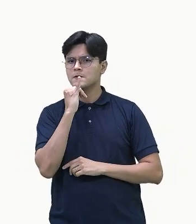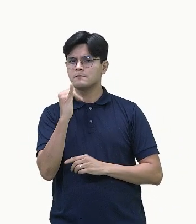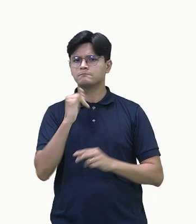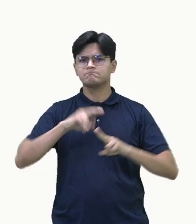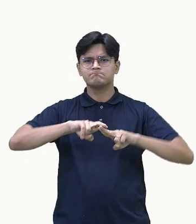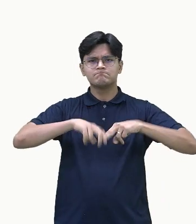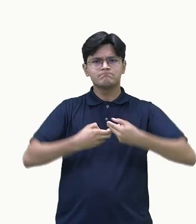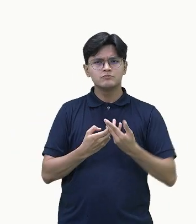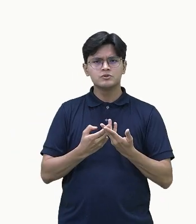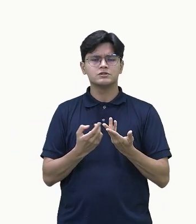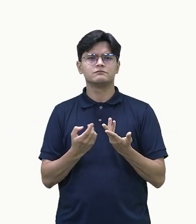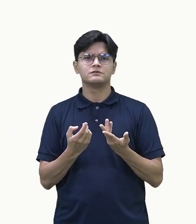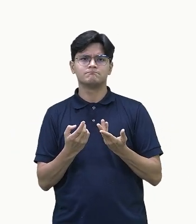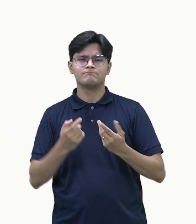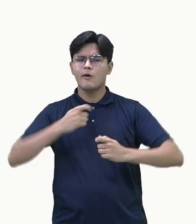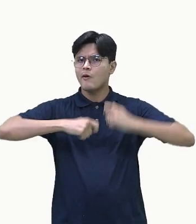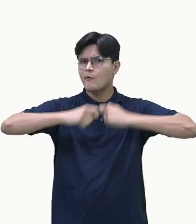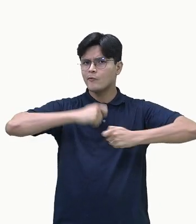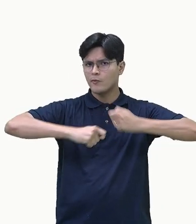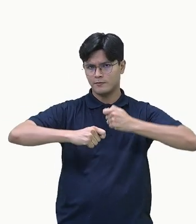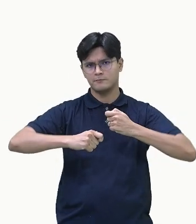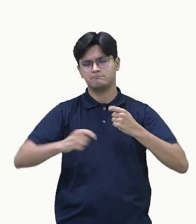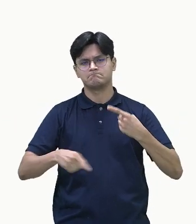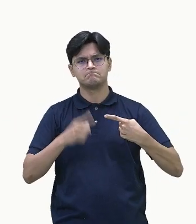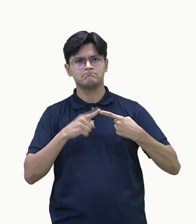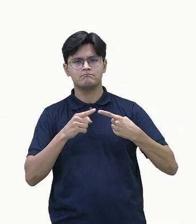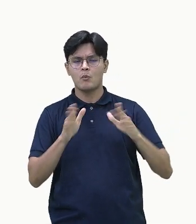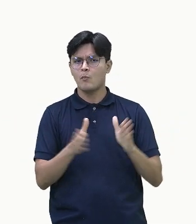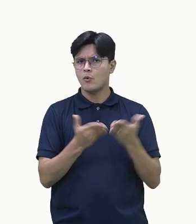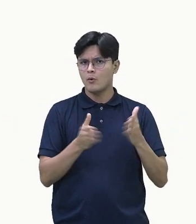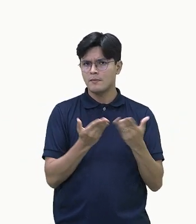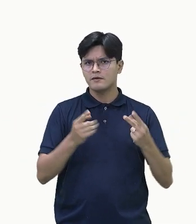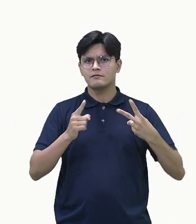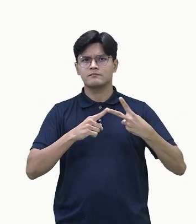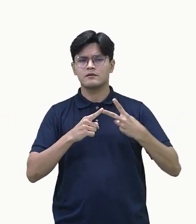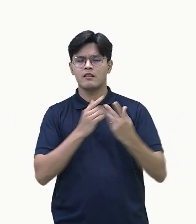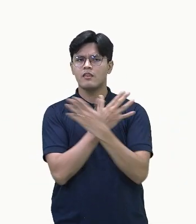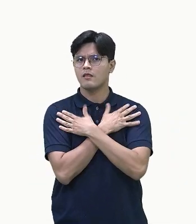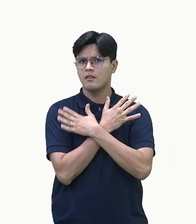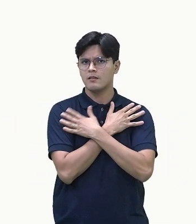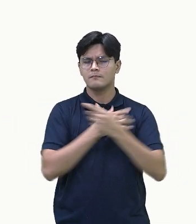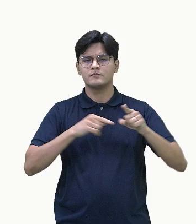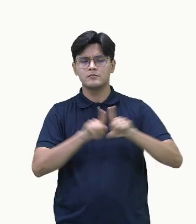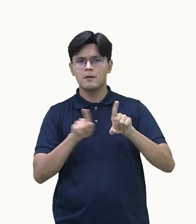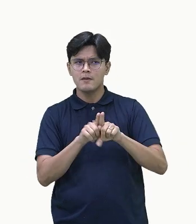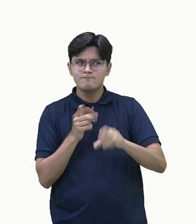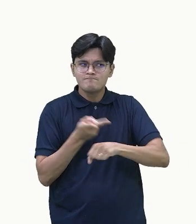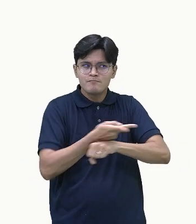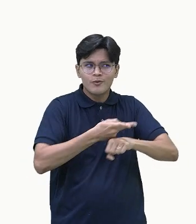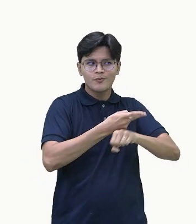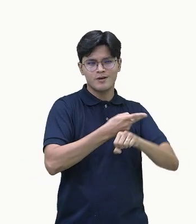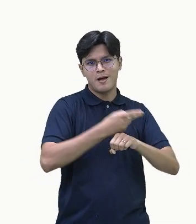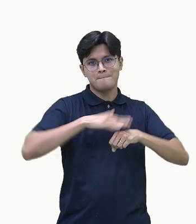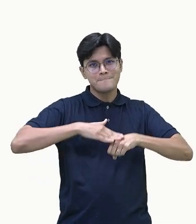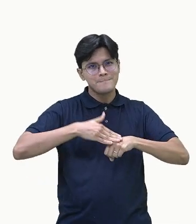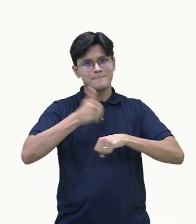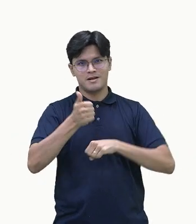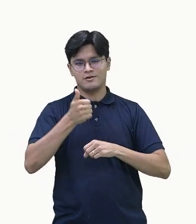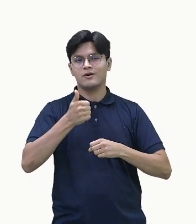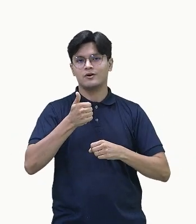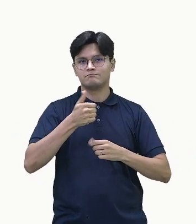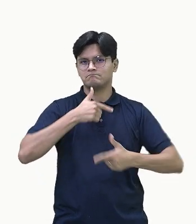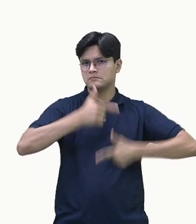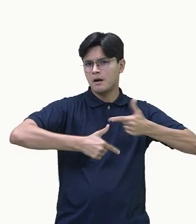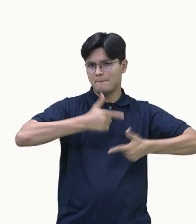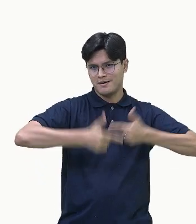a pobreza, desemprego e a busca por melhores oportunidades de emprego e salários mais altos. Fatores